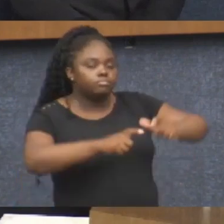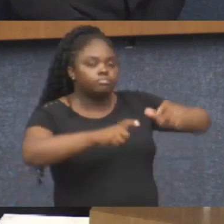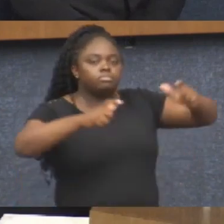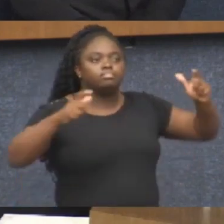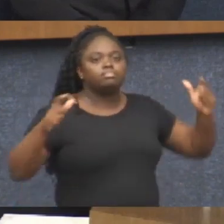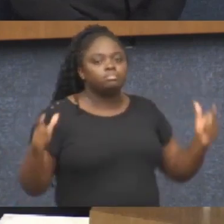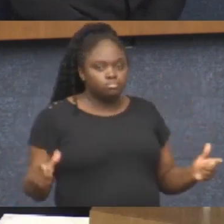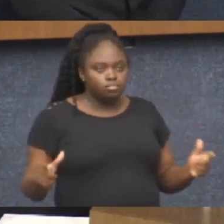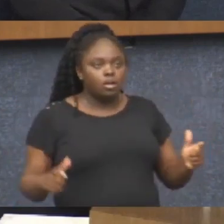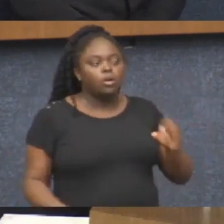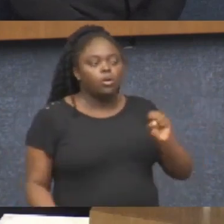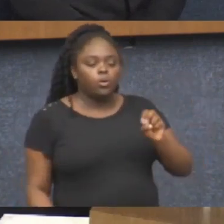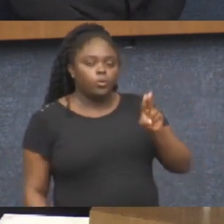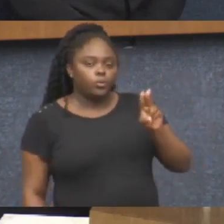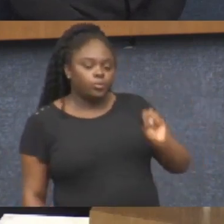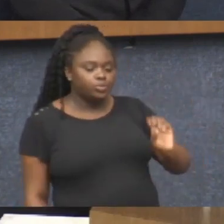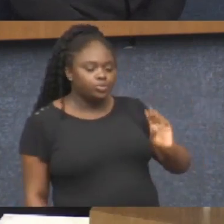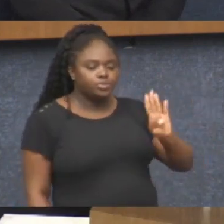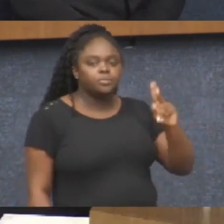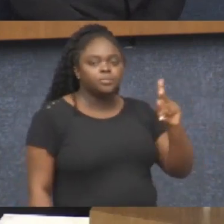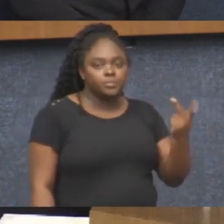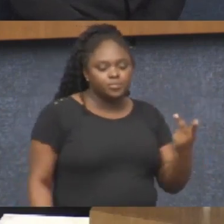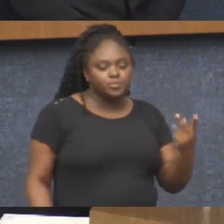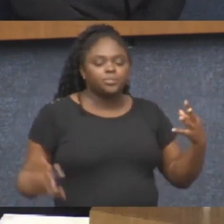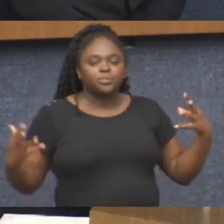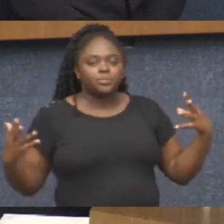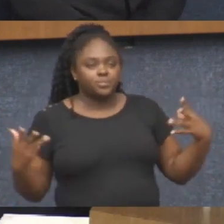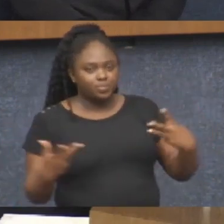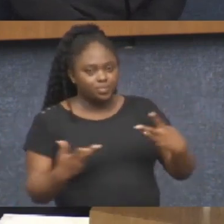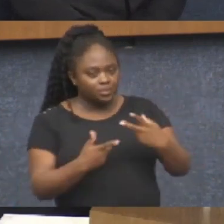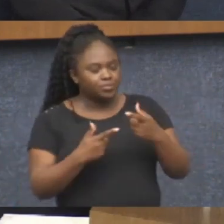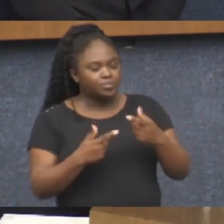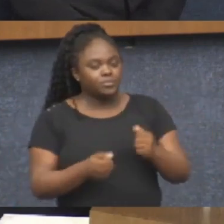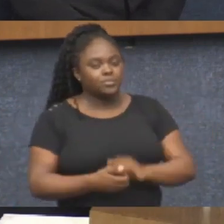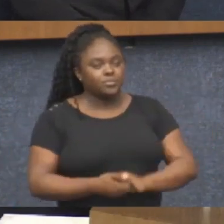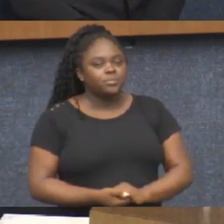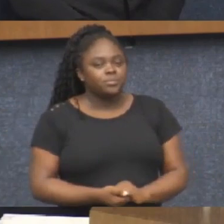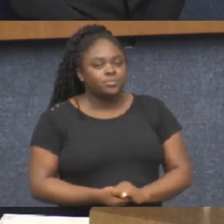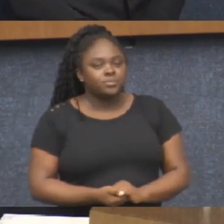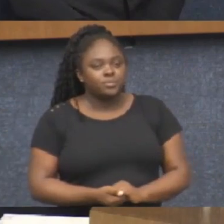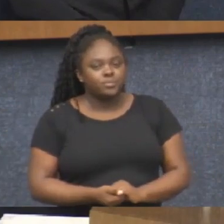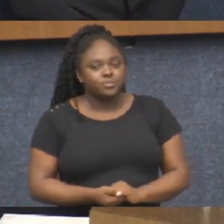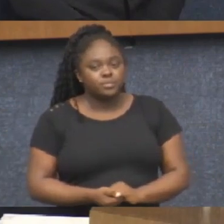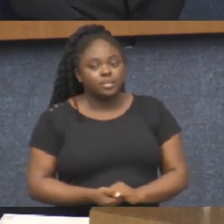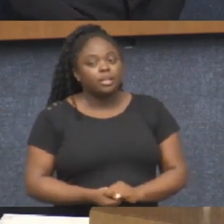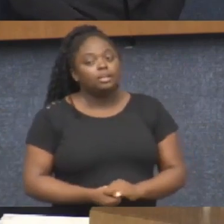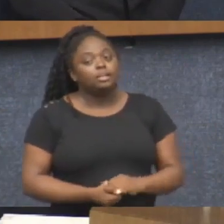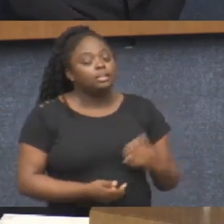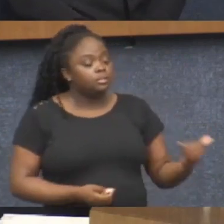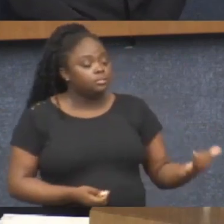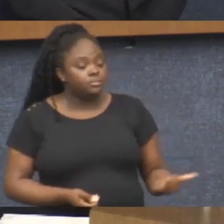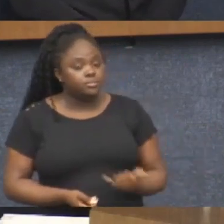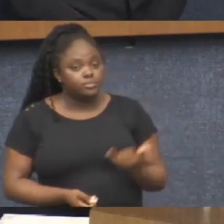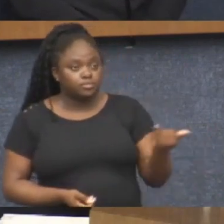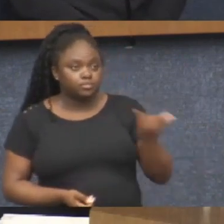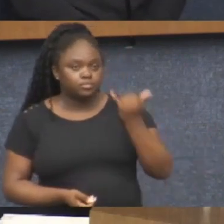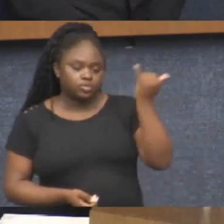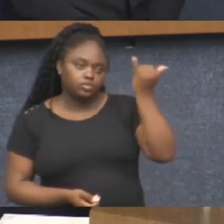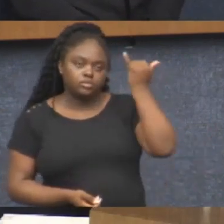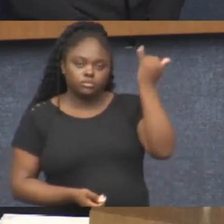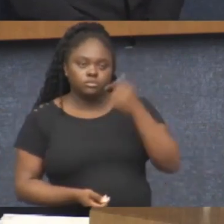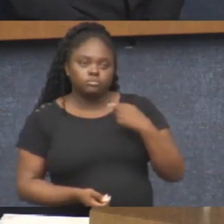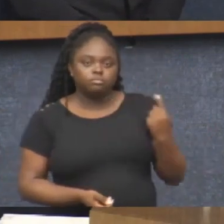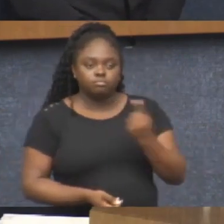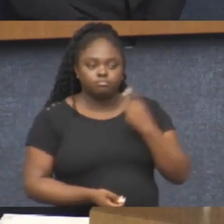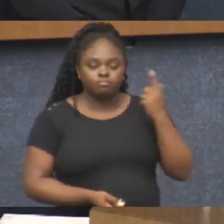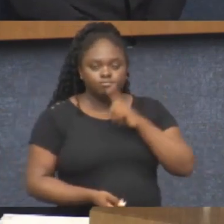crescer o nosso SUS BH com qualidade, com tudo. E é muito importante que, para isso, para que a